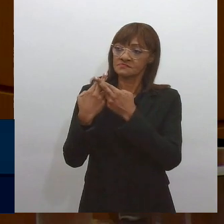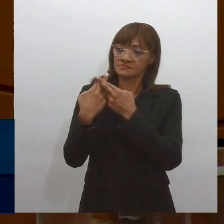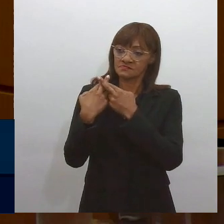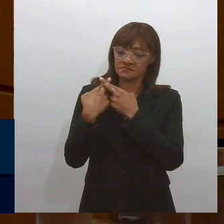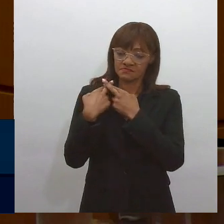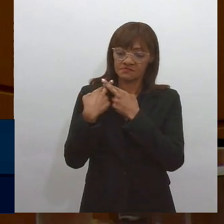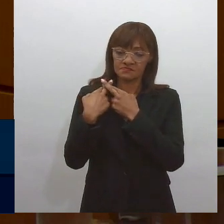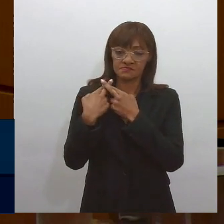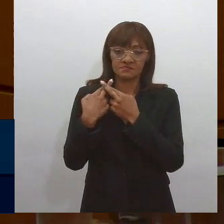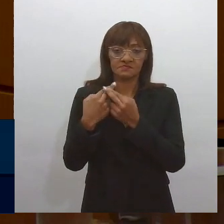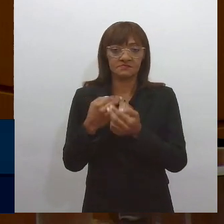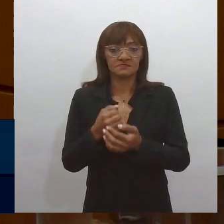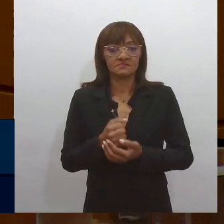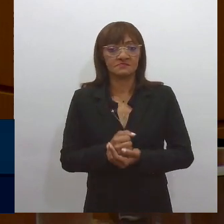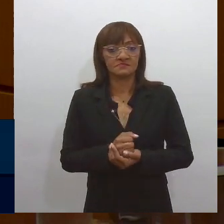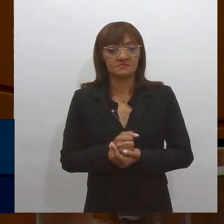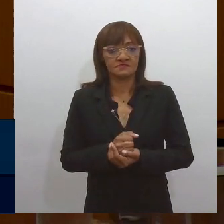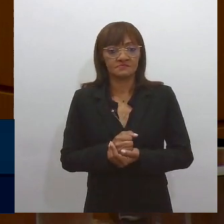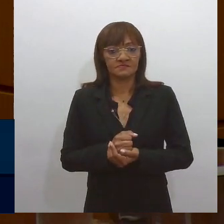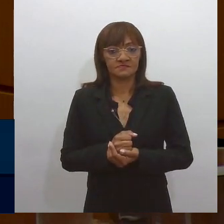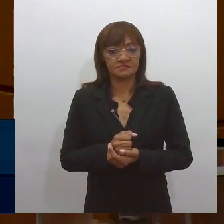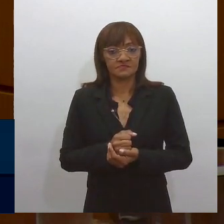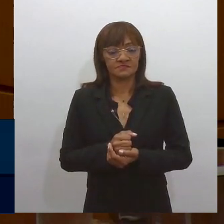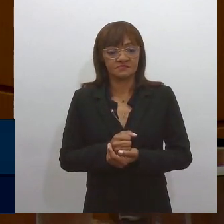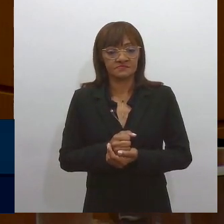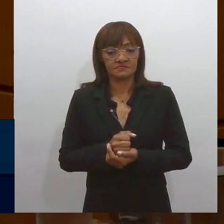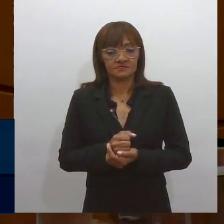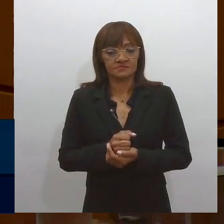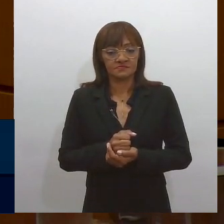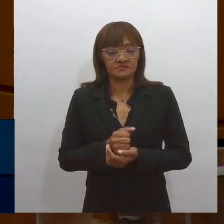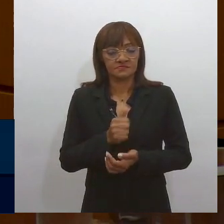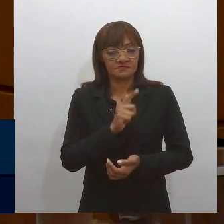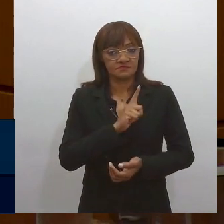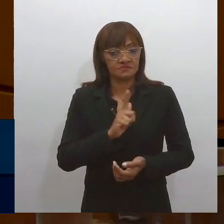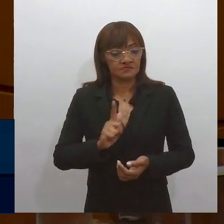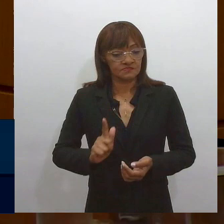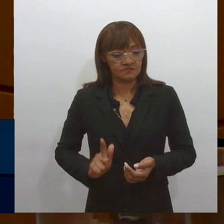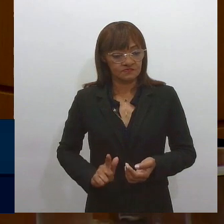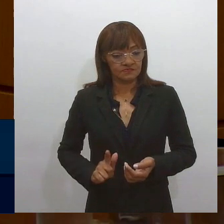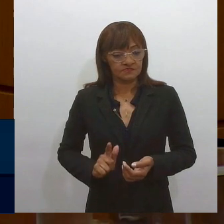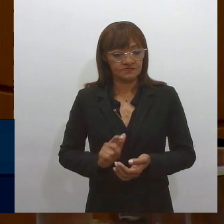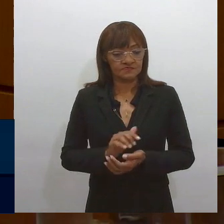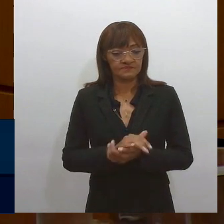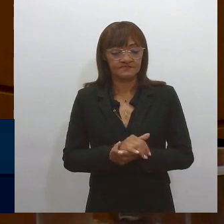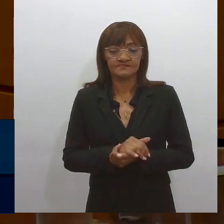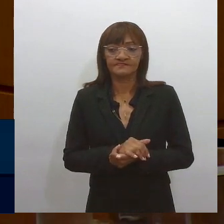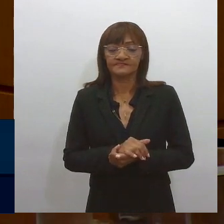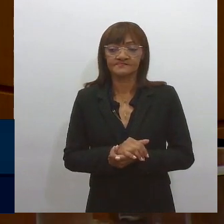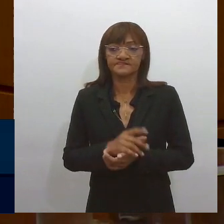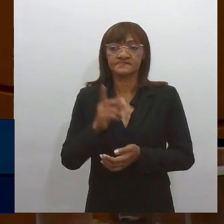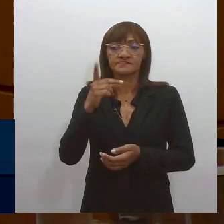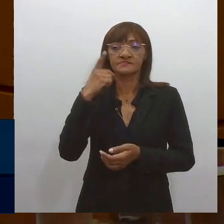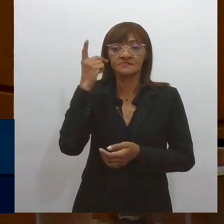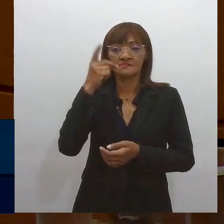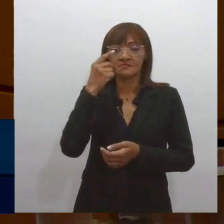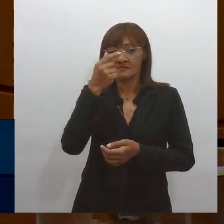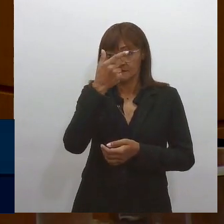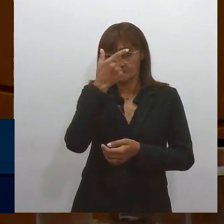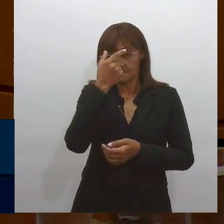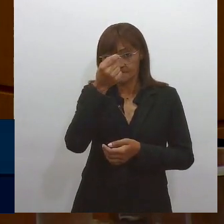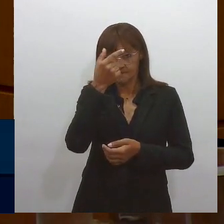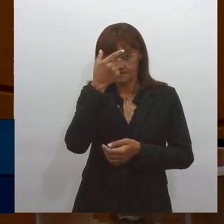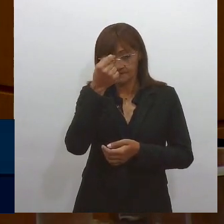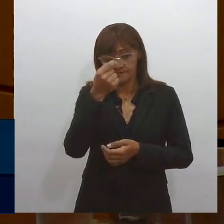estadual e o deputado Jeferson Andrade no